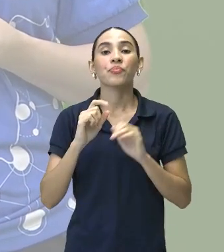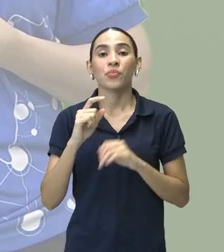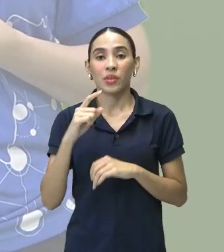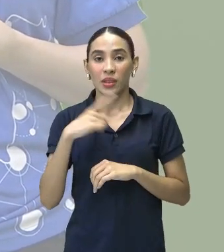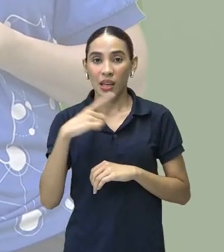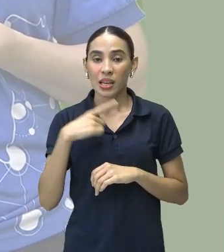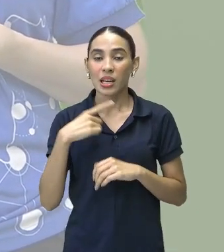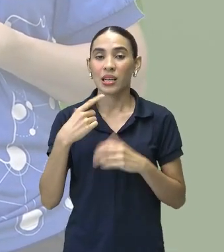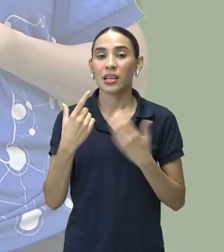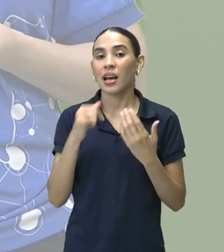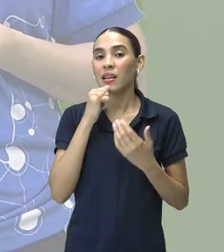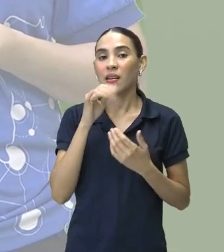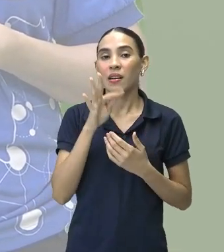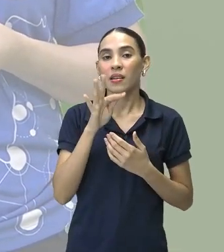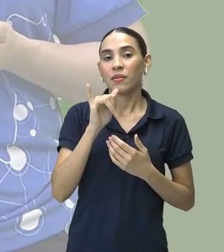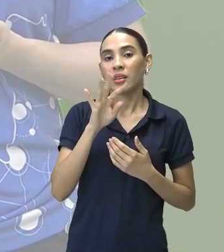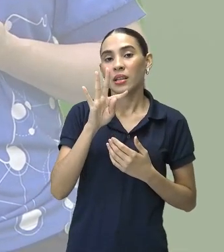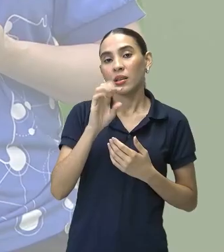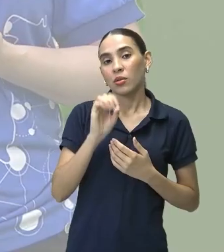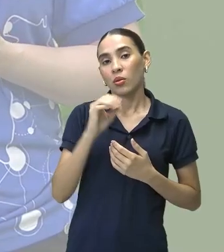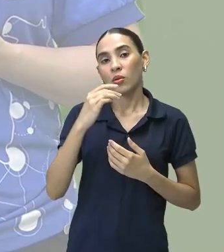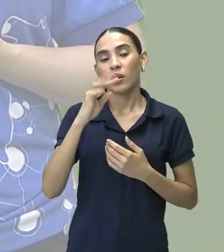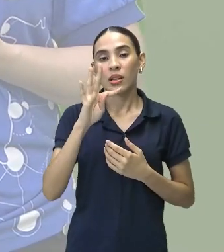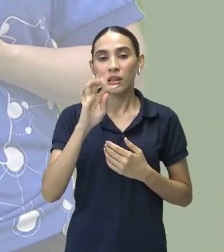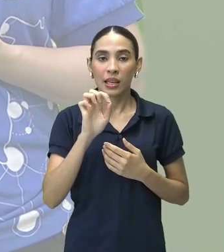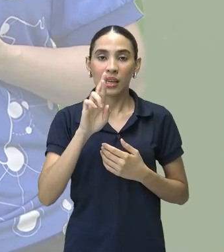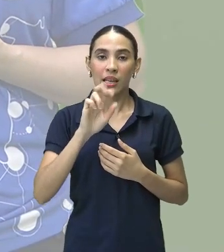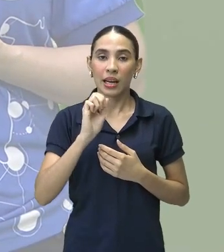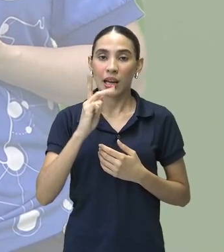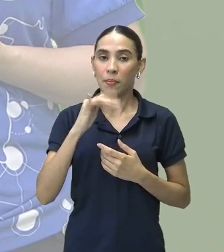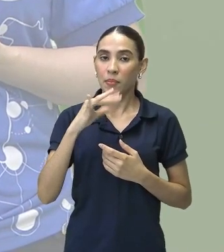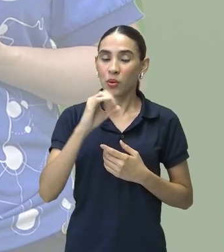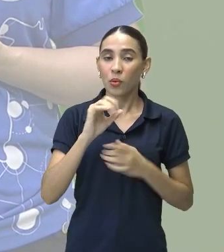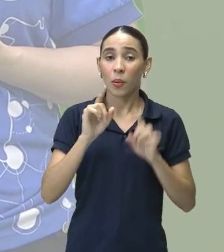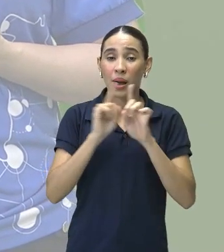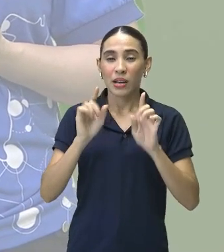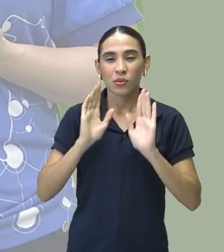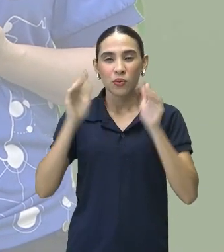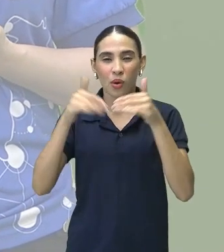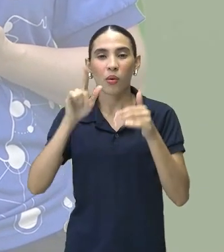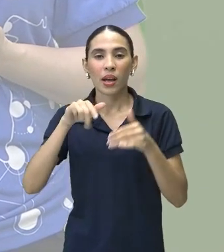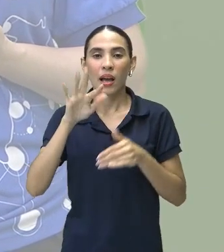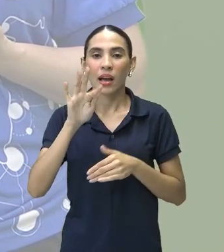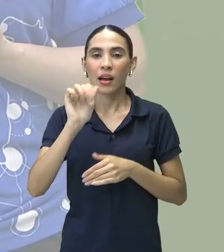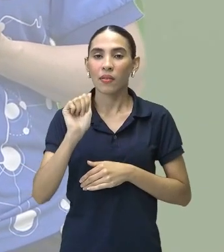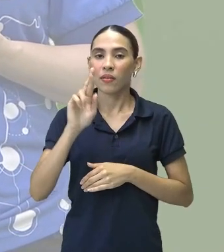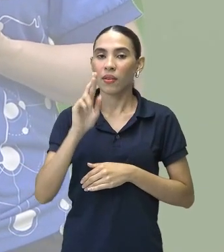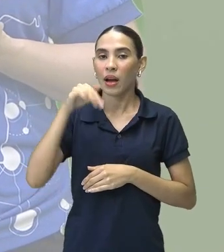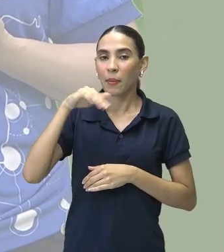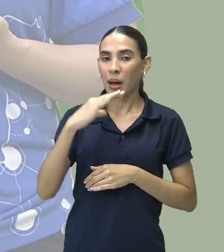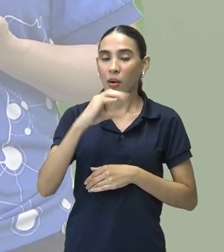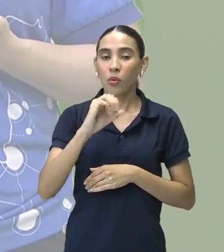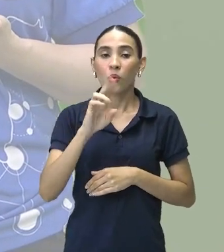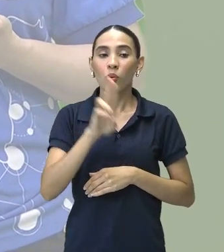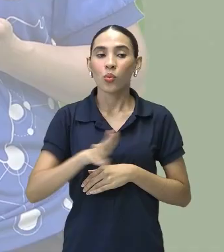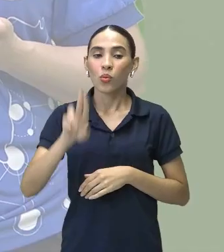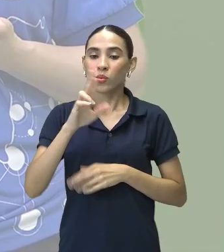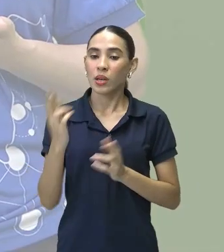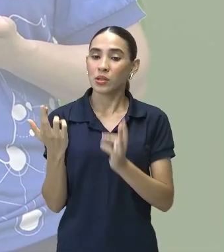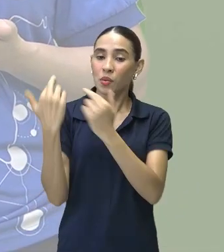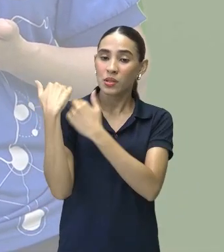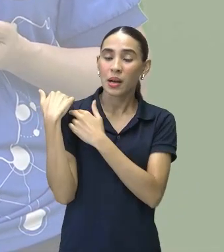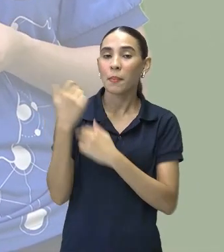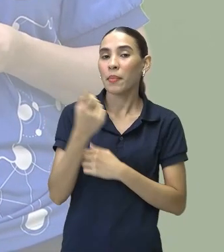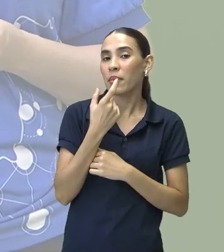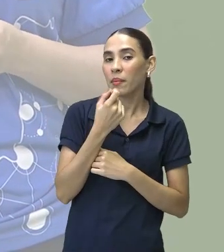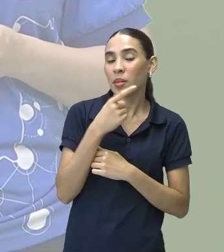tenha citado aí fitoterápicos, mas aqui o nosso foco são esses fármacos. O uso responsável desses medicamentos